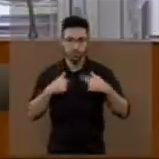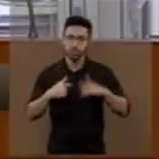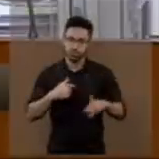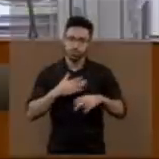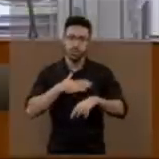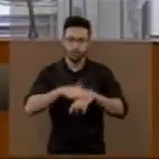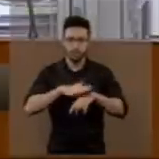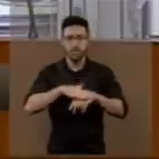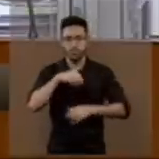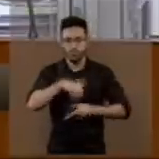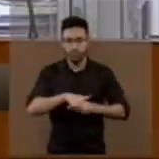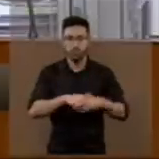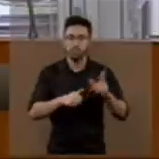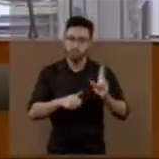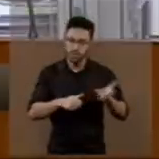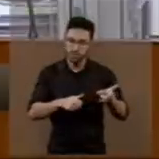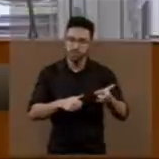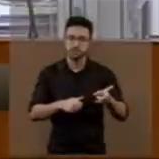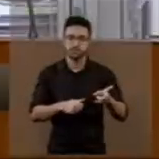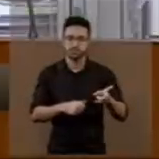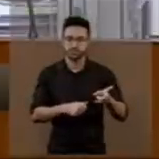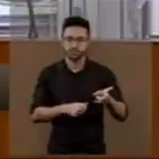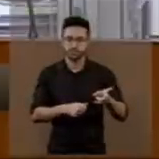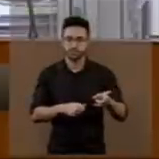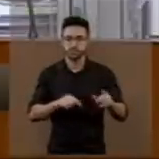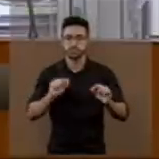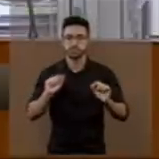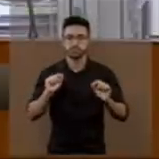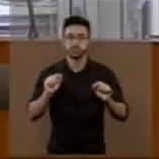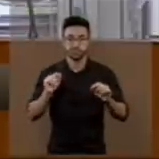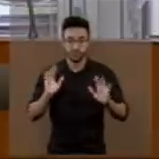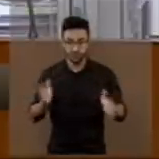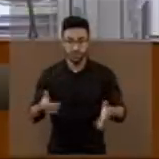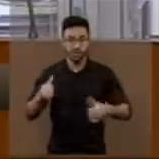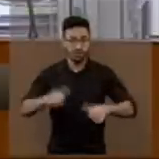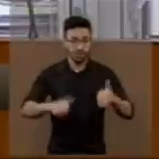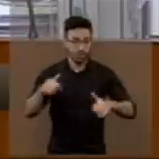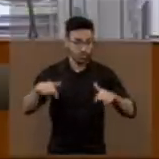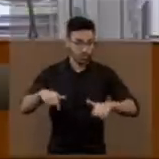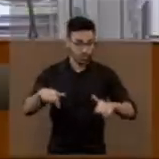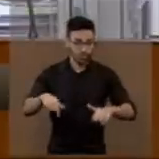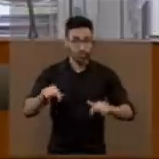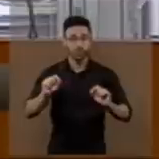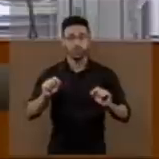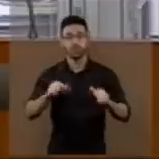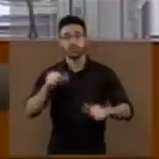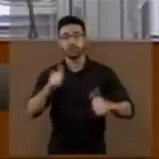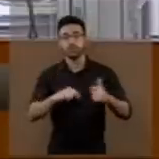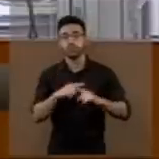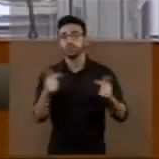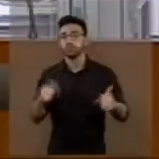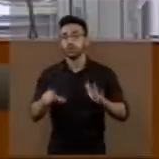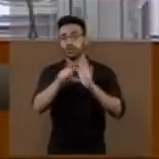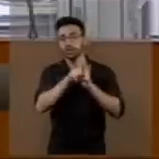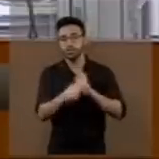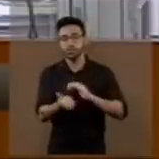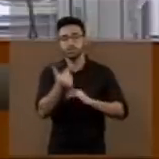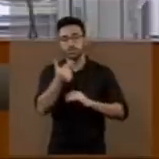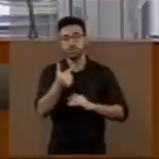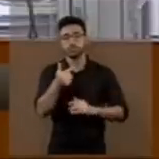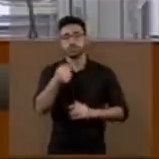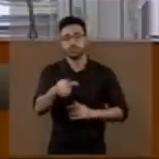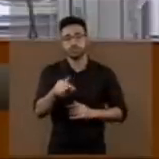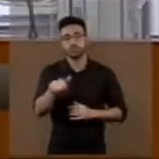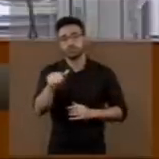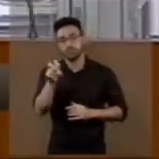no mais pela singela circunstância de que o que foi examinado aqui foi examinado sem a lei